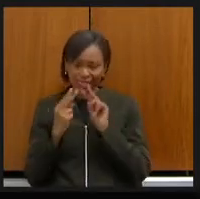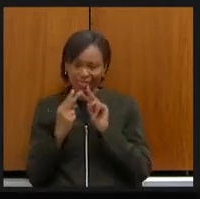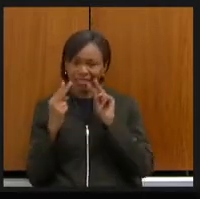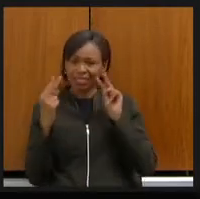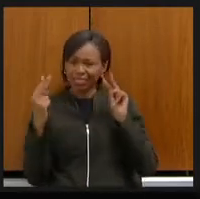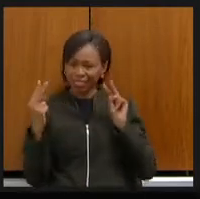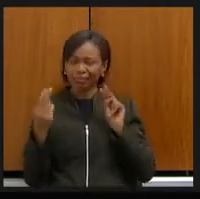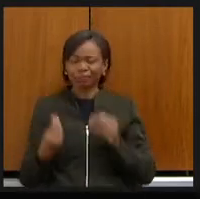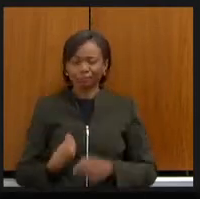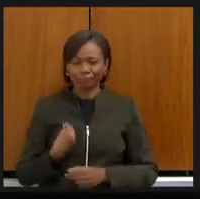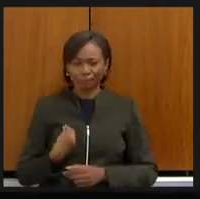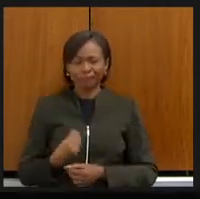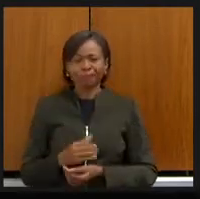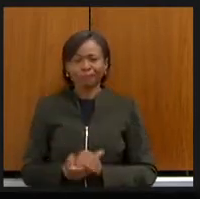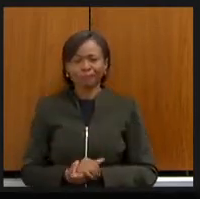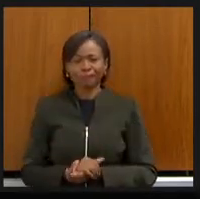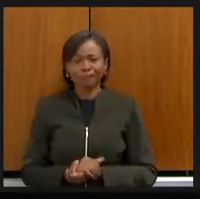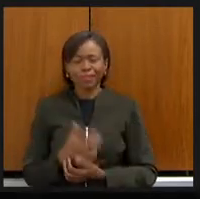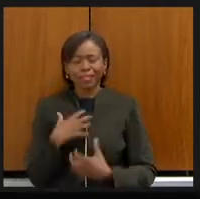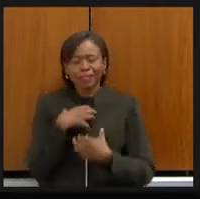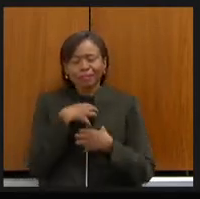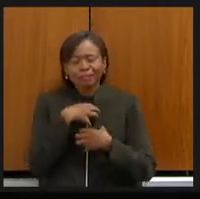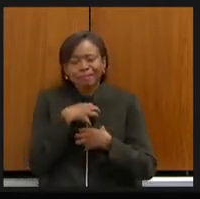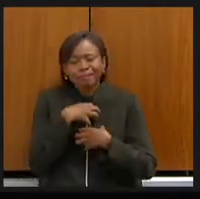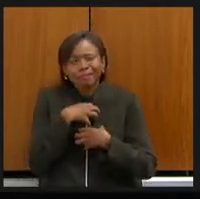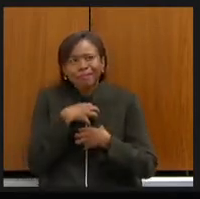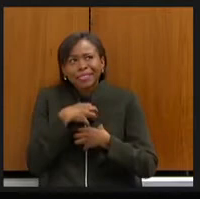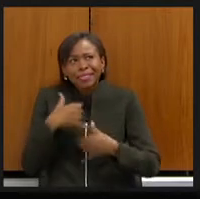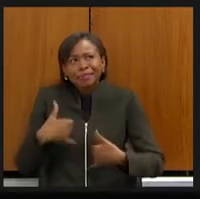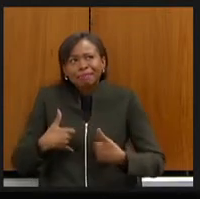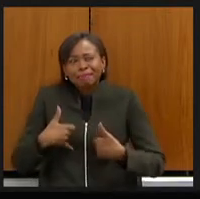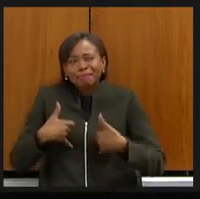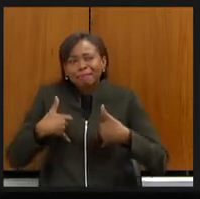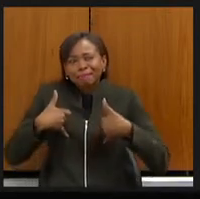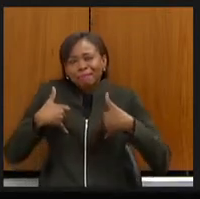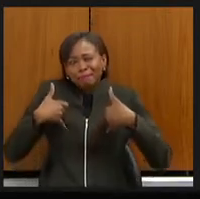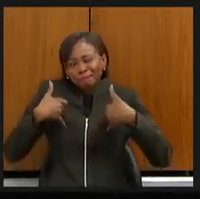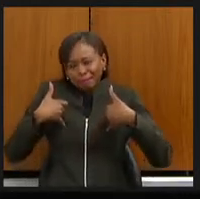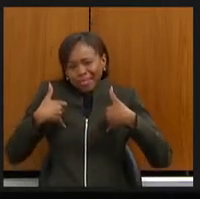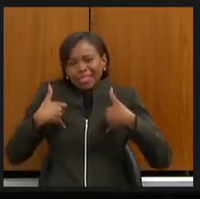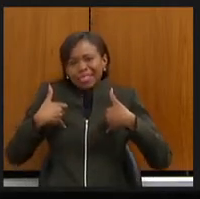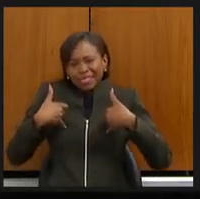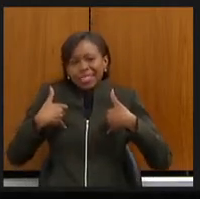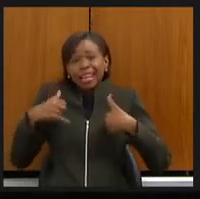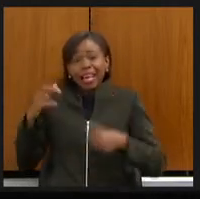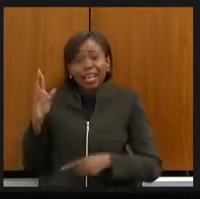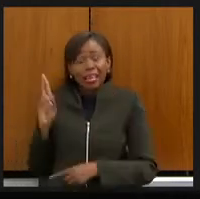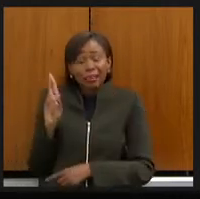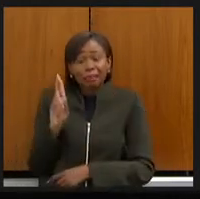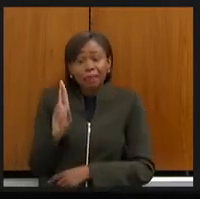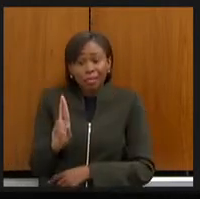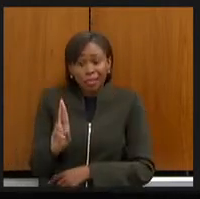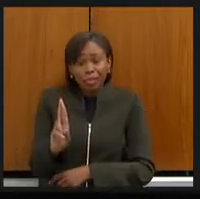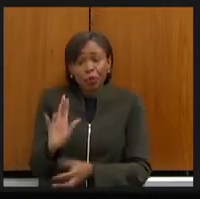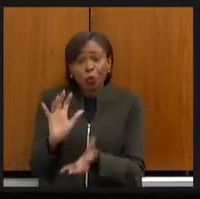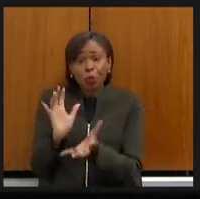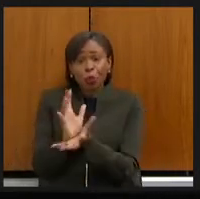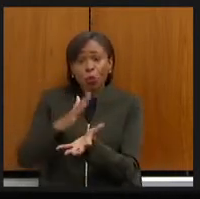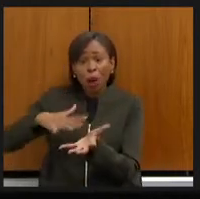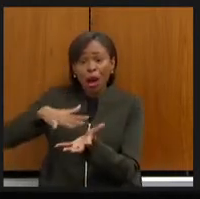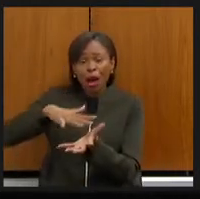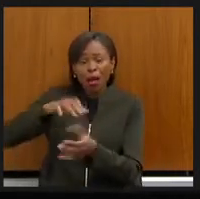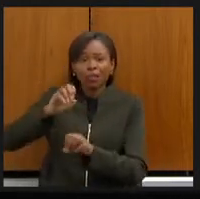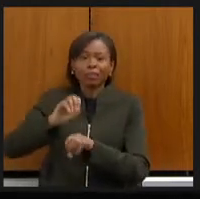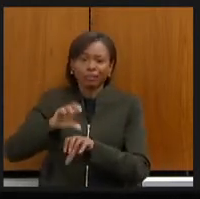e eu me sinto assim muito orgulhosa né por estar representando o segmento da